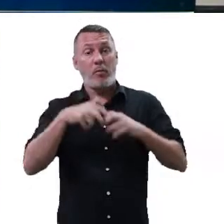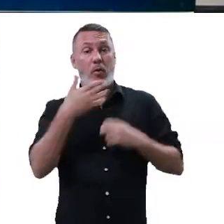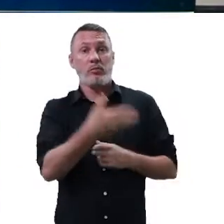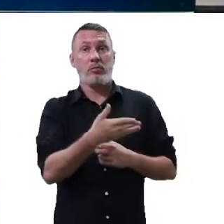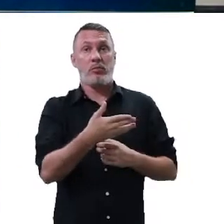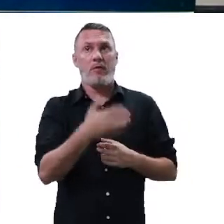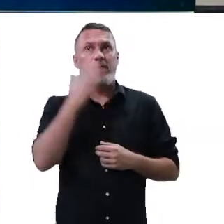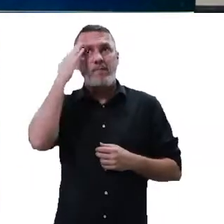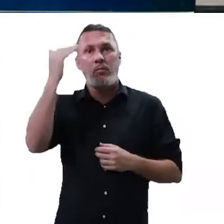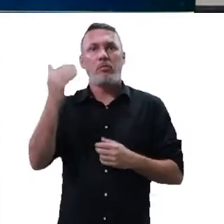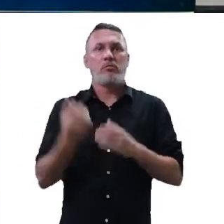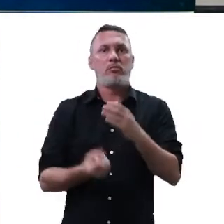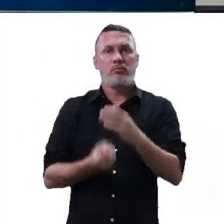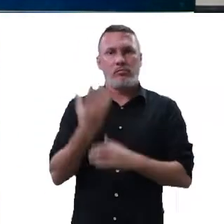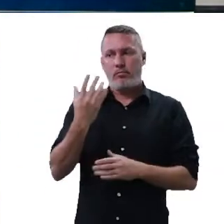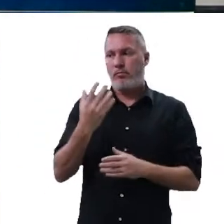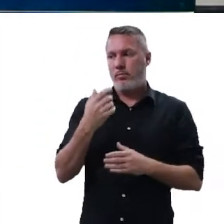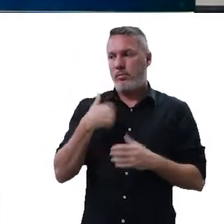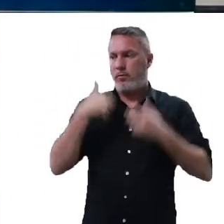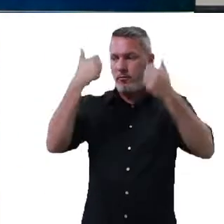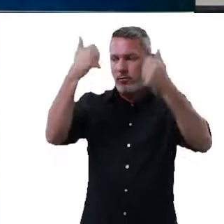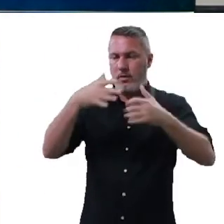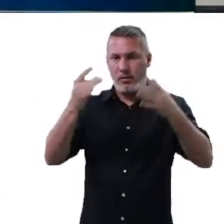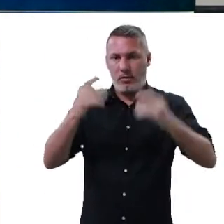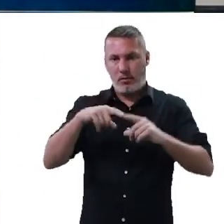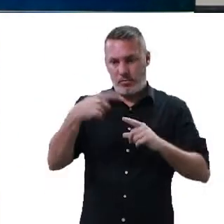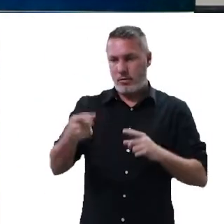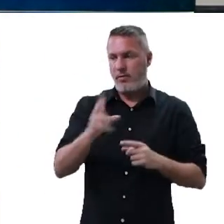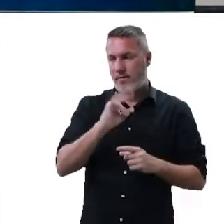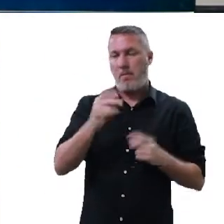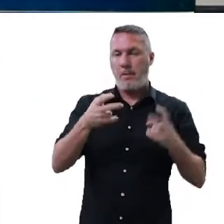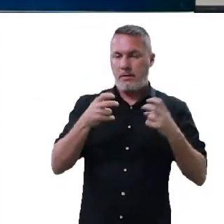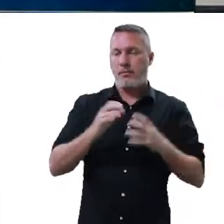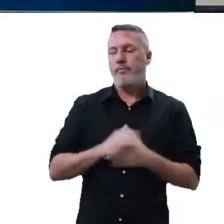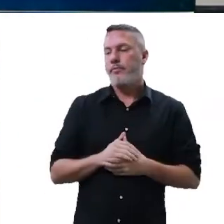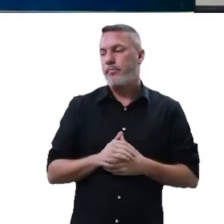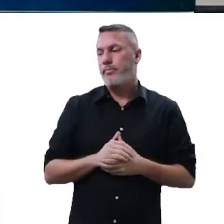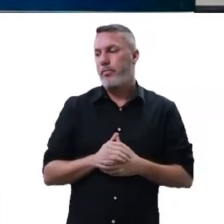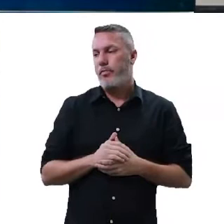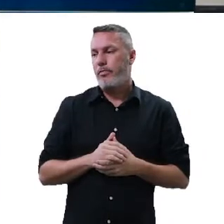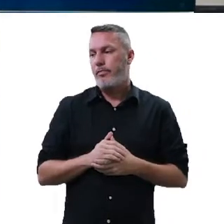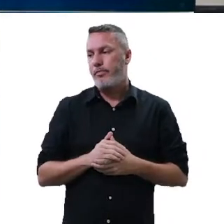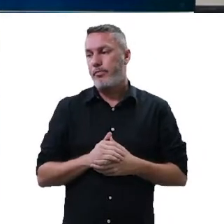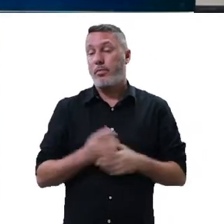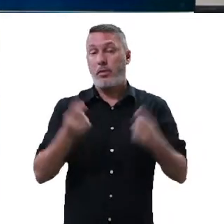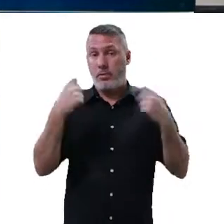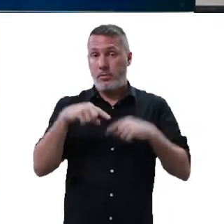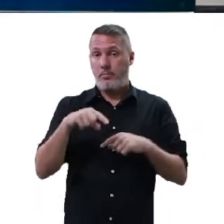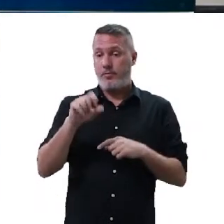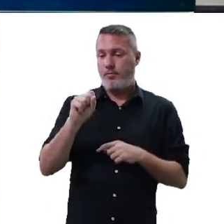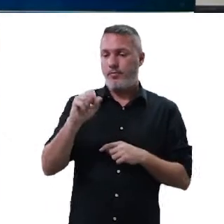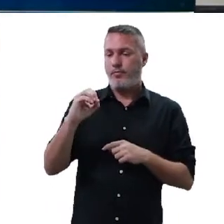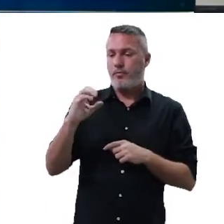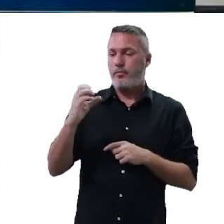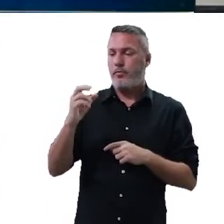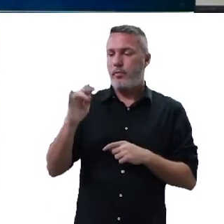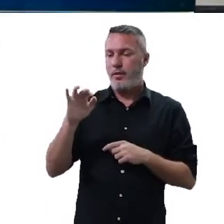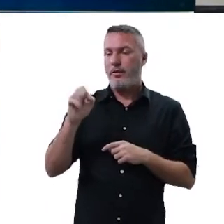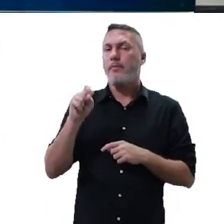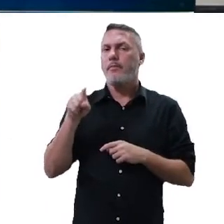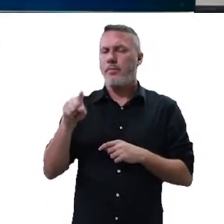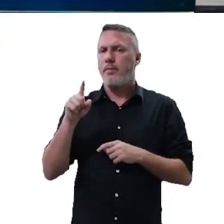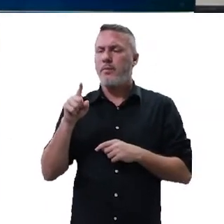grande filósofo. Né? Algumas contradições legais a gente começar a perceber. Então, Sócrates